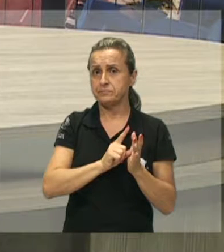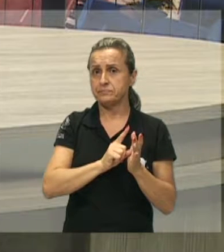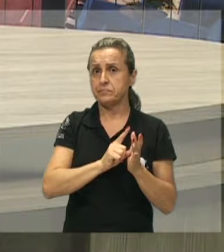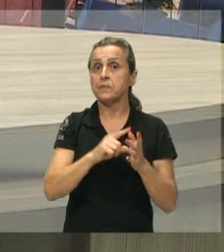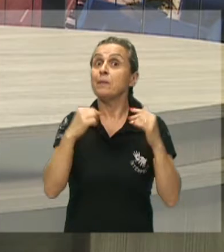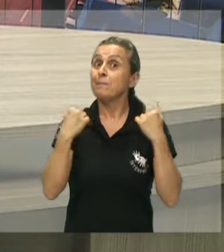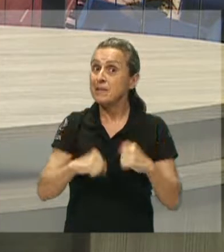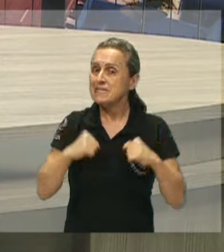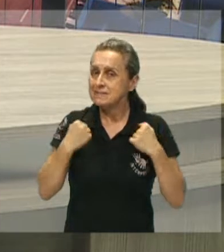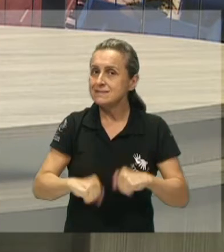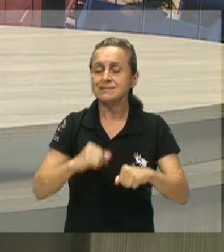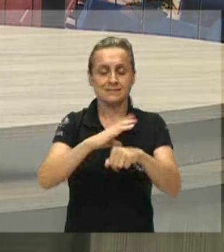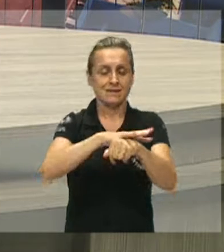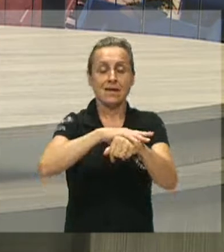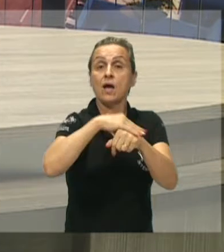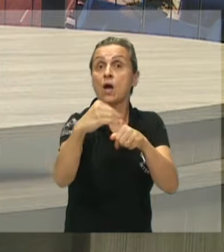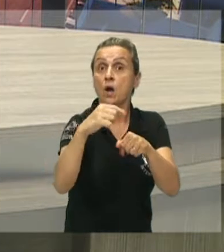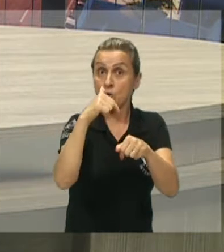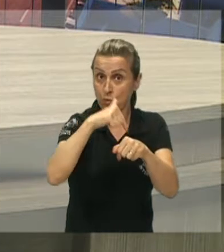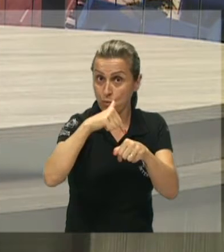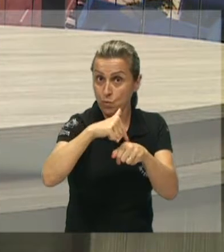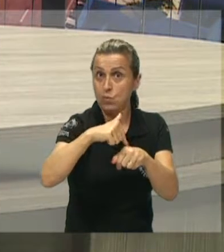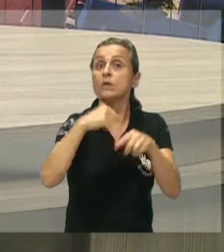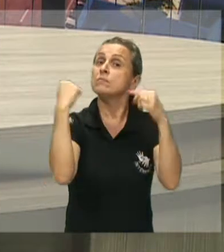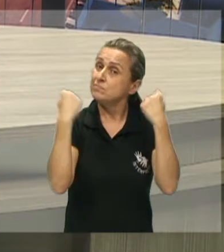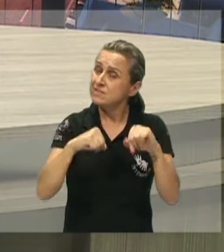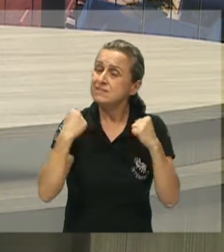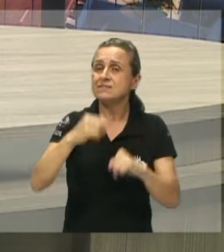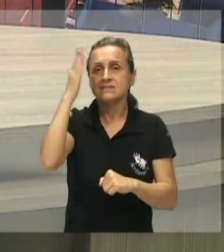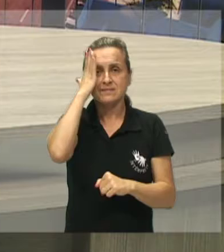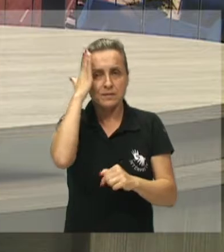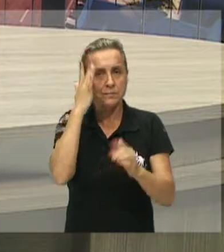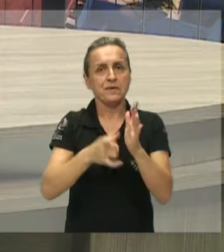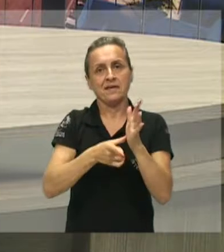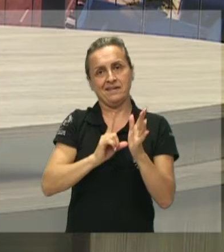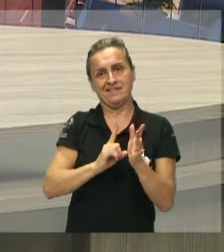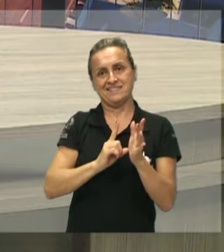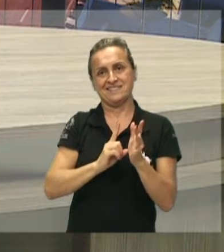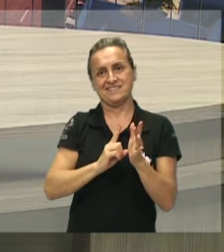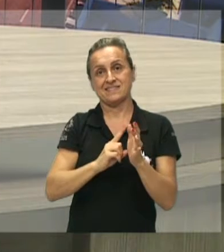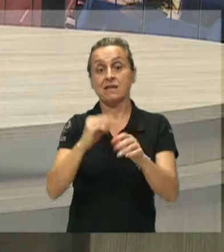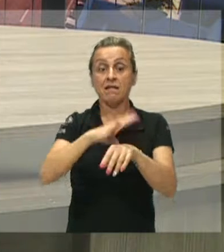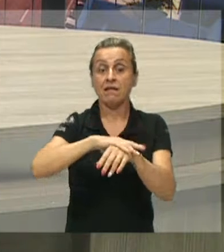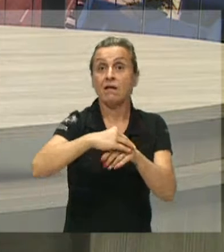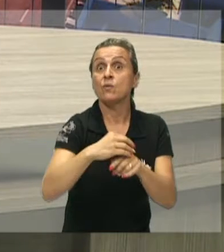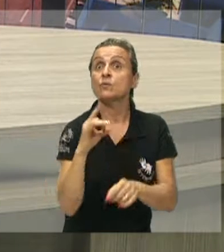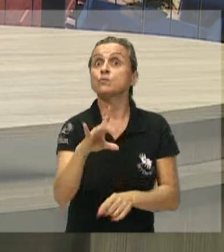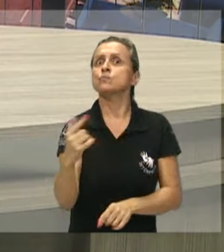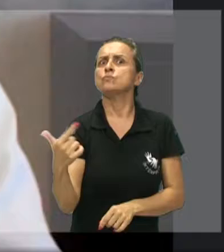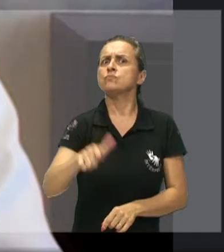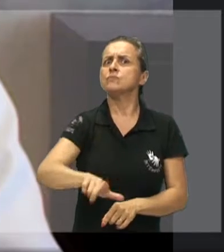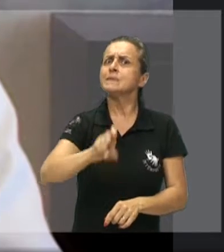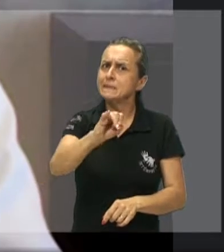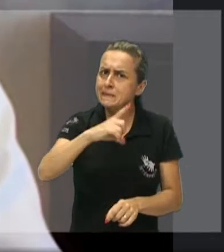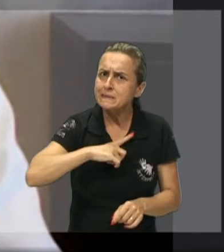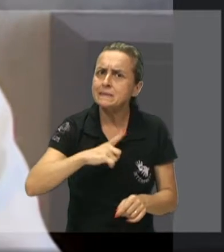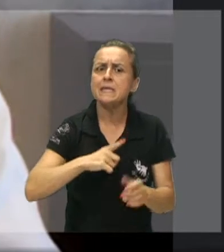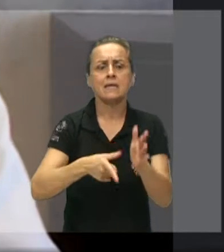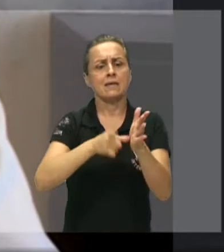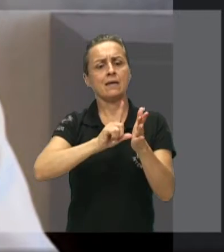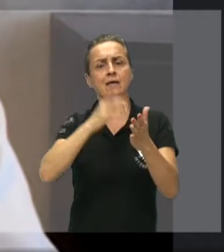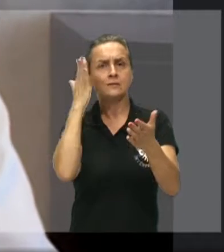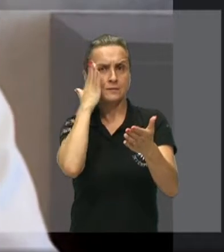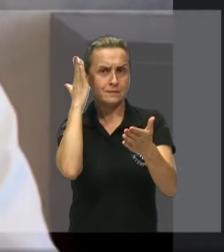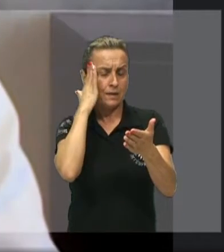a cura, sobretudo a cura, se dá naqueles casos em que se estabelece o diagnóstico mais precoce possível.